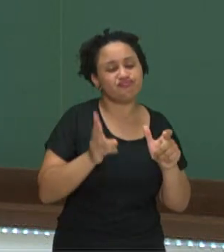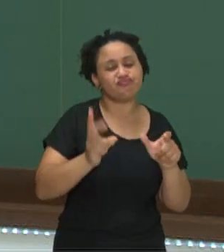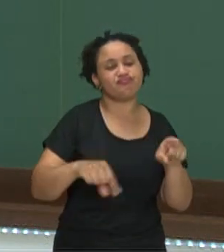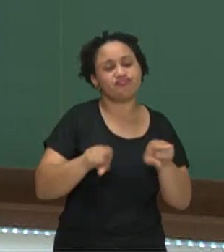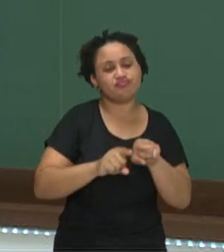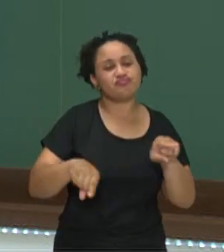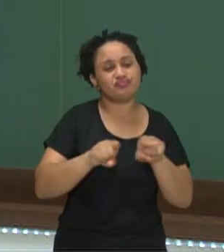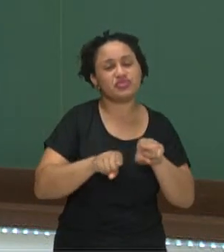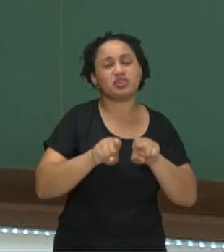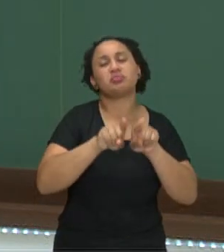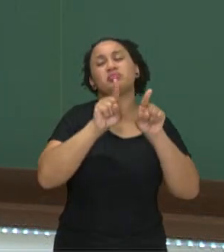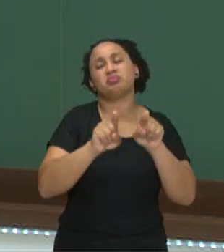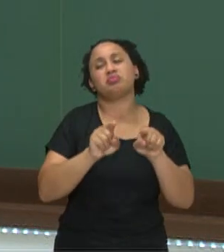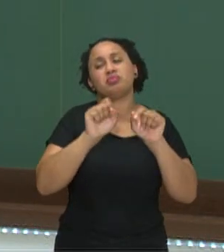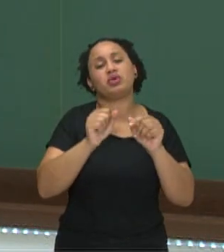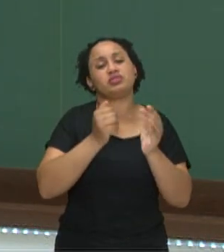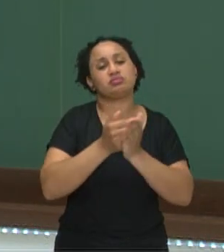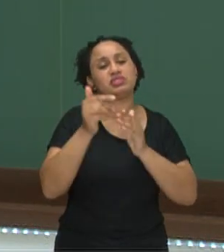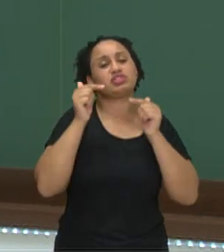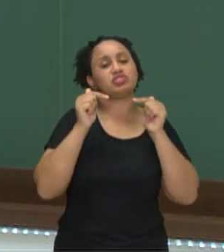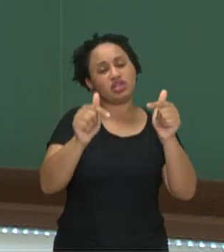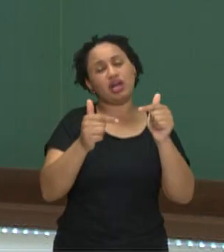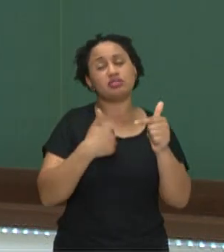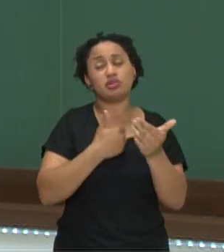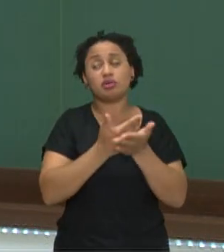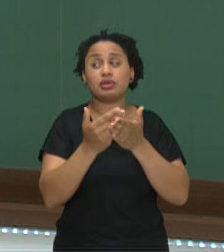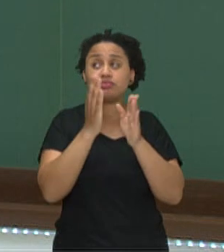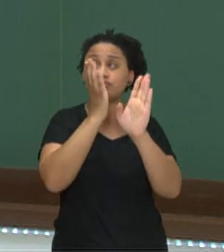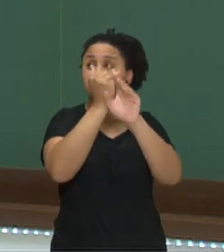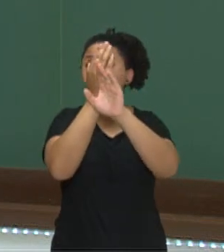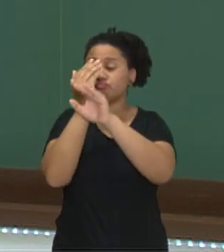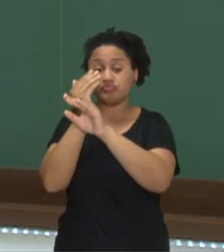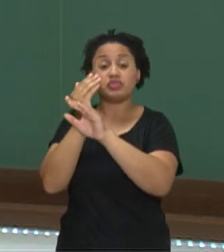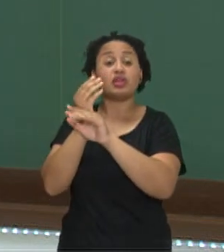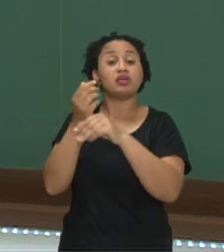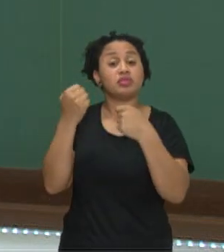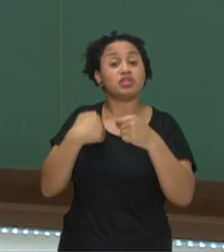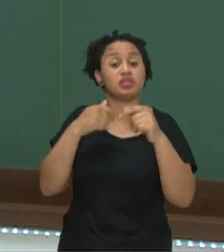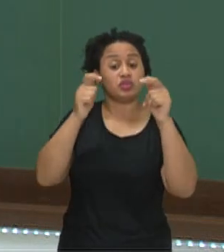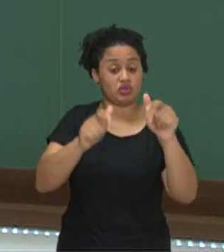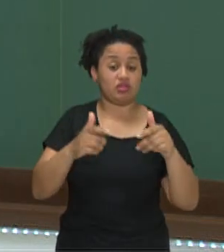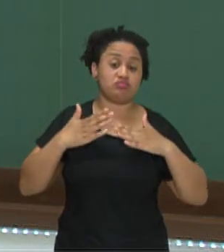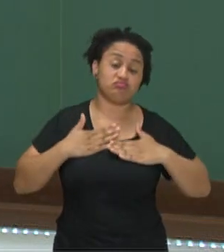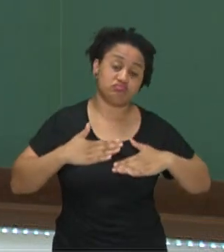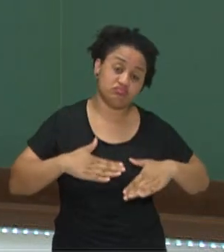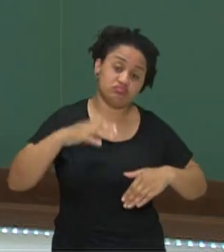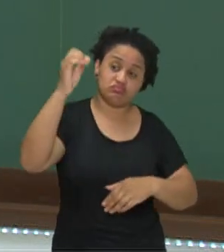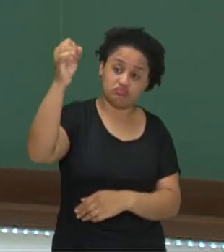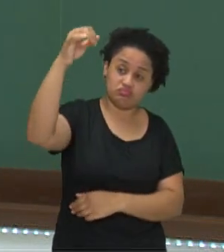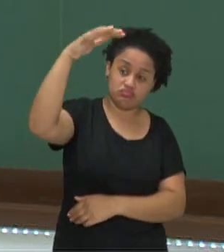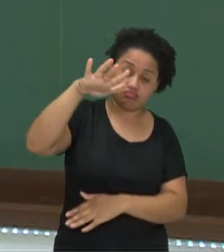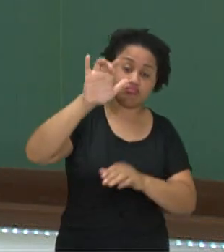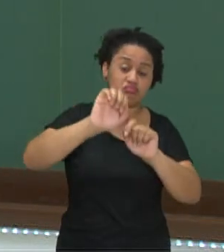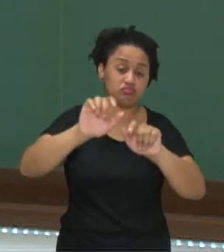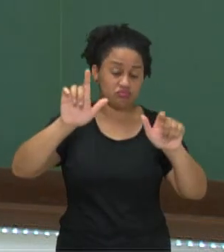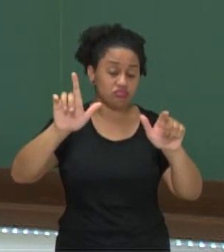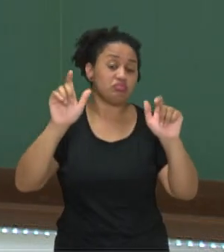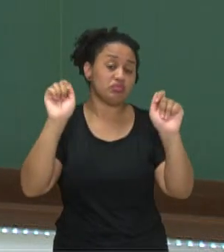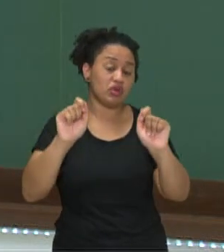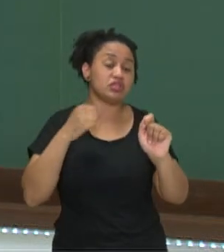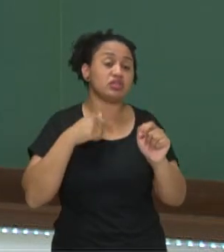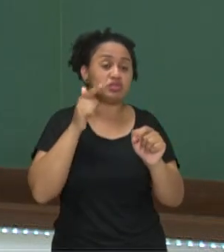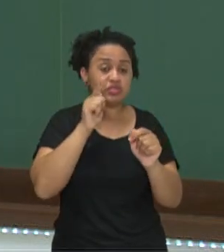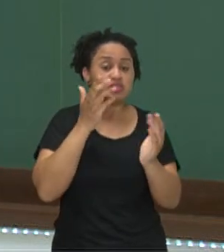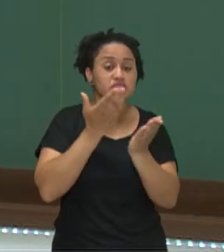tornar monótono e a gente acaba se distraindo, né? Desde que seja um ambiente, né, tranquilo, bem iluminado, para que você possa fazer os